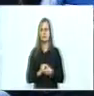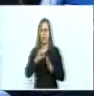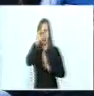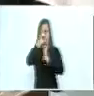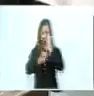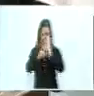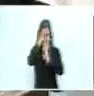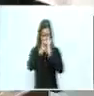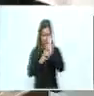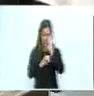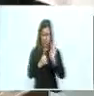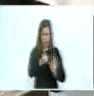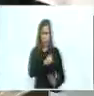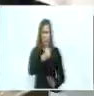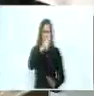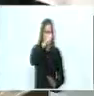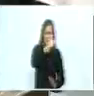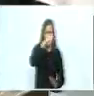Ofício